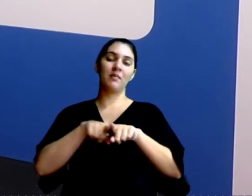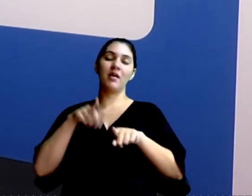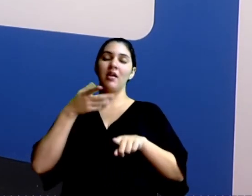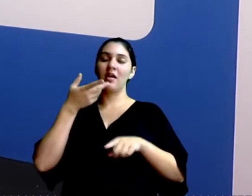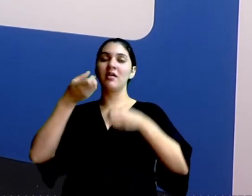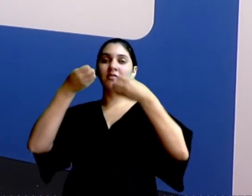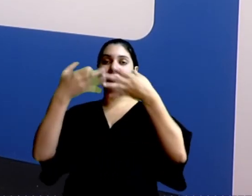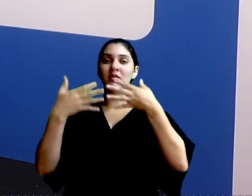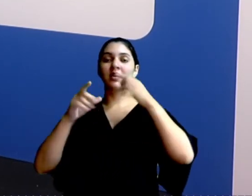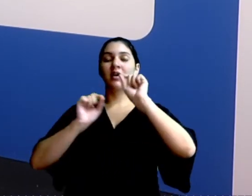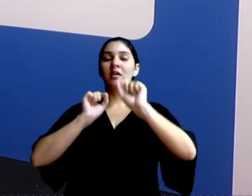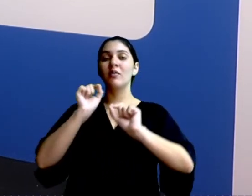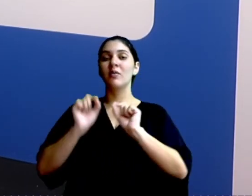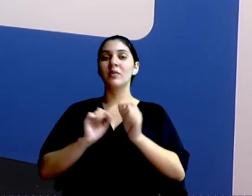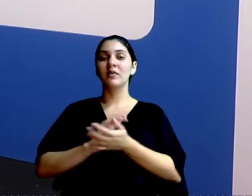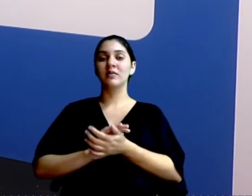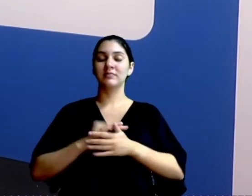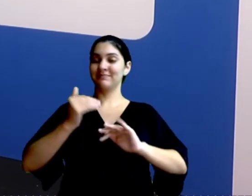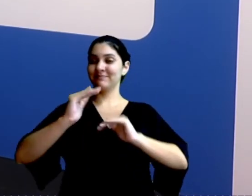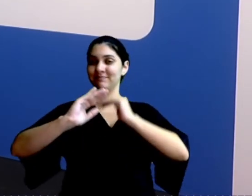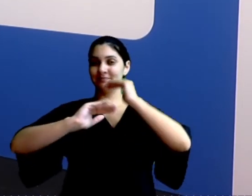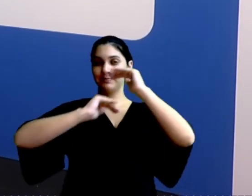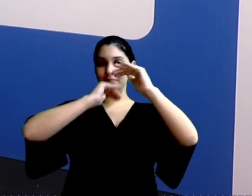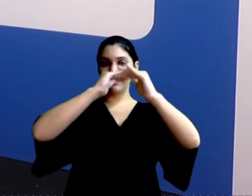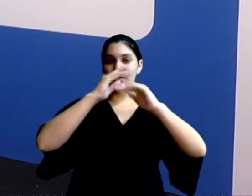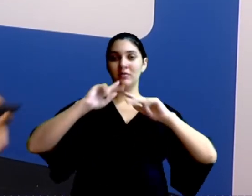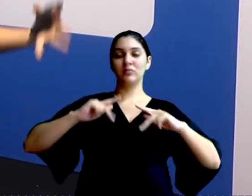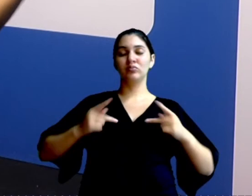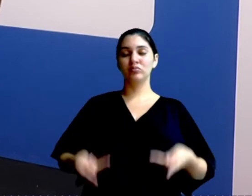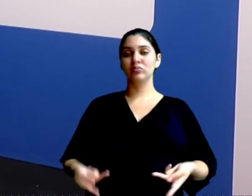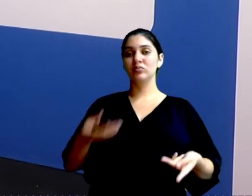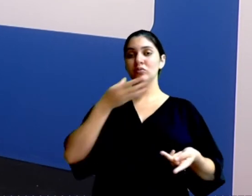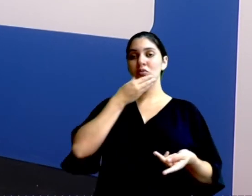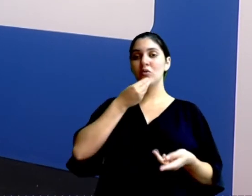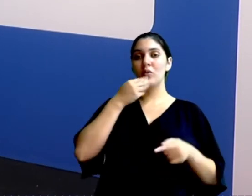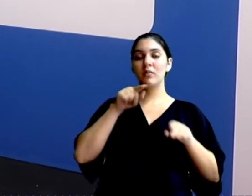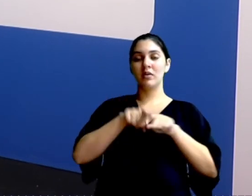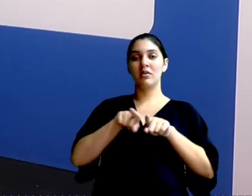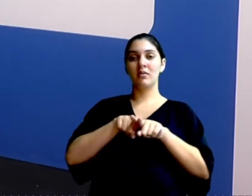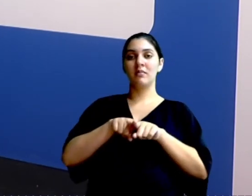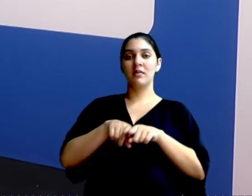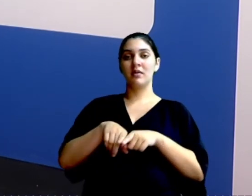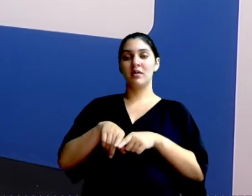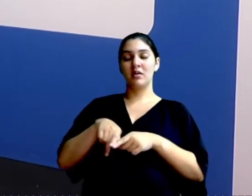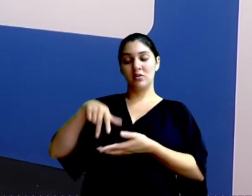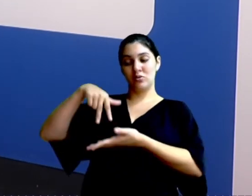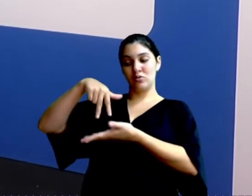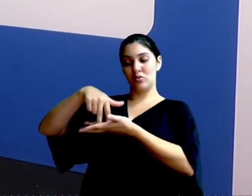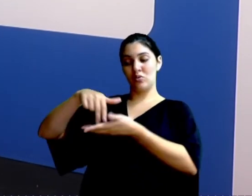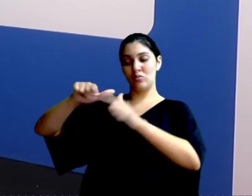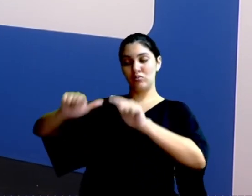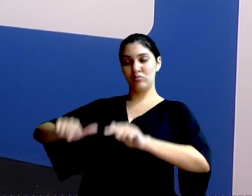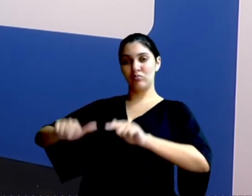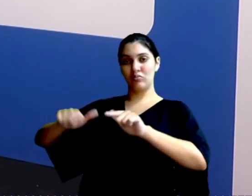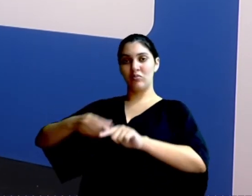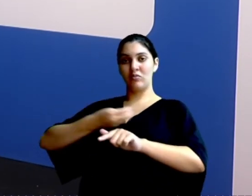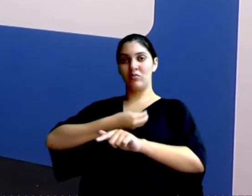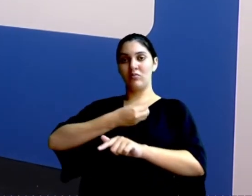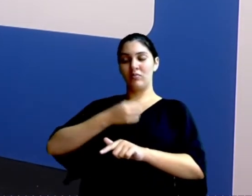falar sobre a evolução do homem e a ocupação do espaço